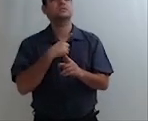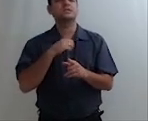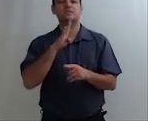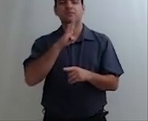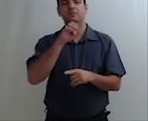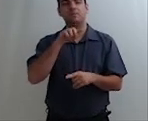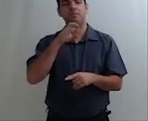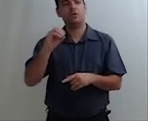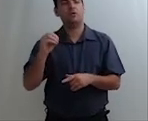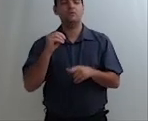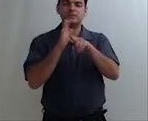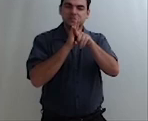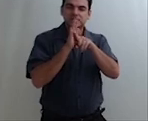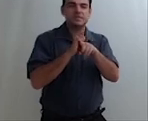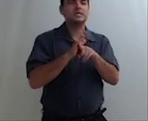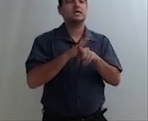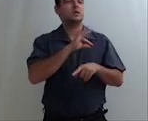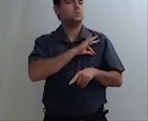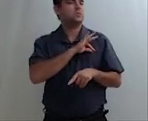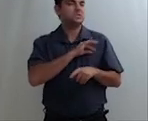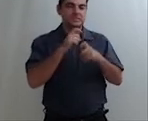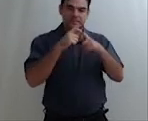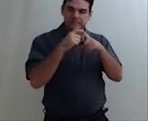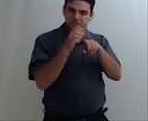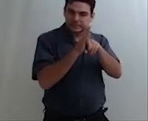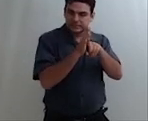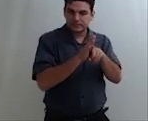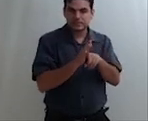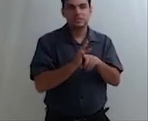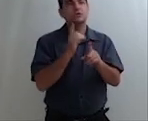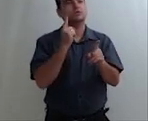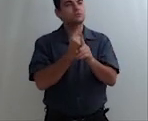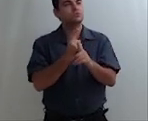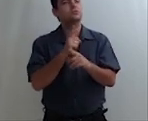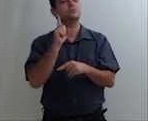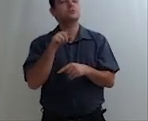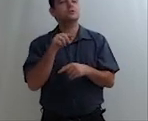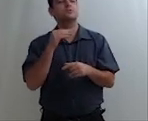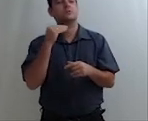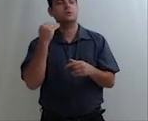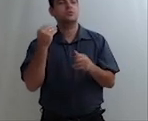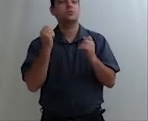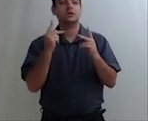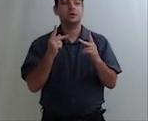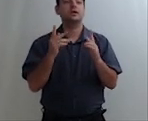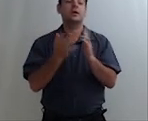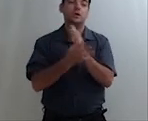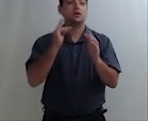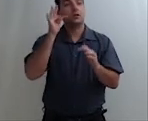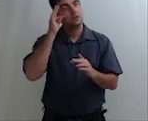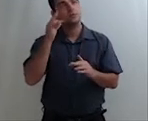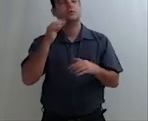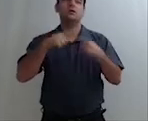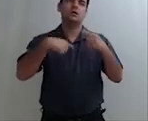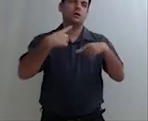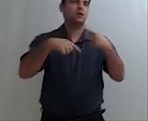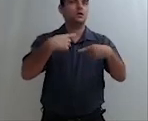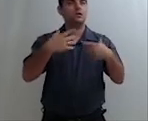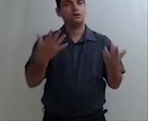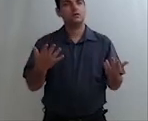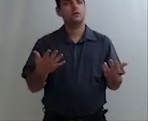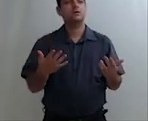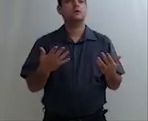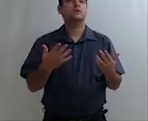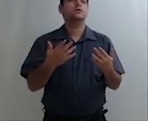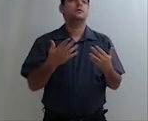necrópsia termo de reconhecimento de pessoa declaração de óta e oitiva de testemunhos E aí prossegue o juiz fazendo menção as